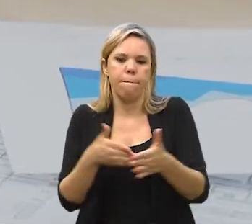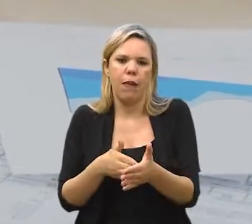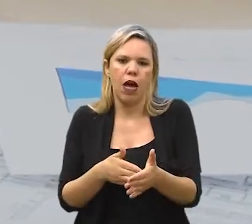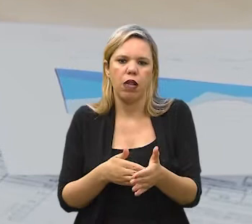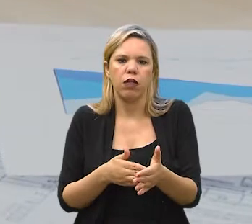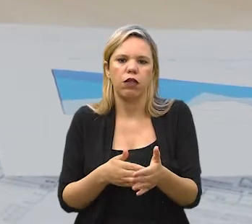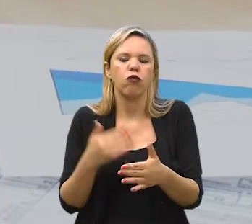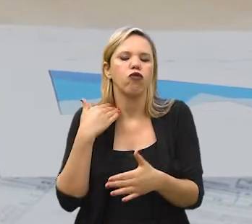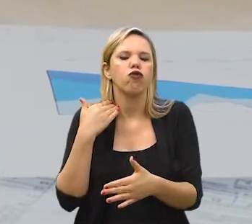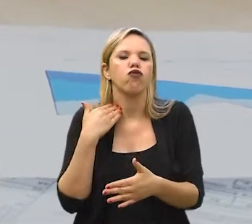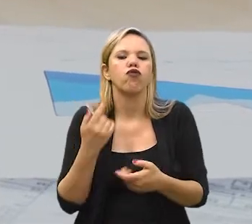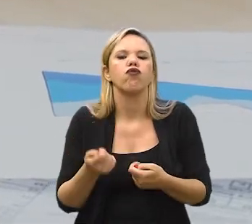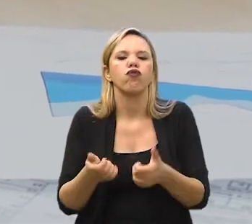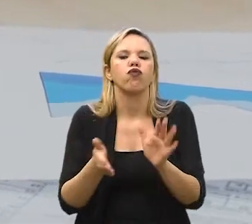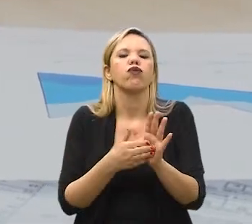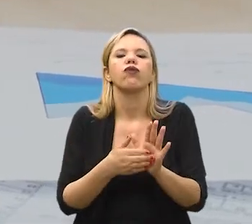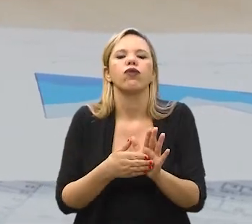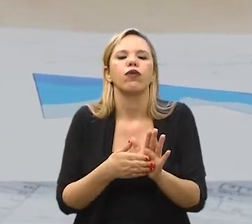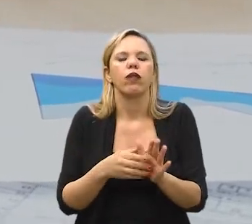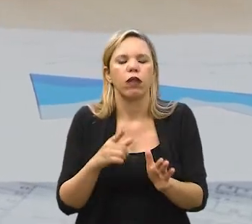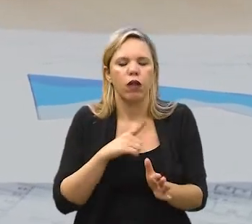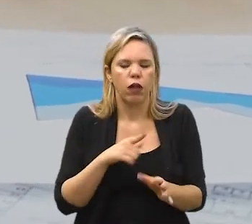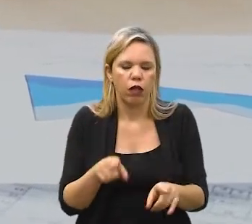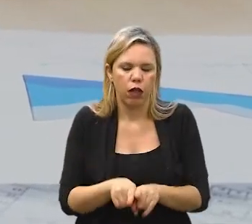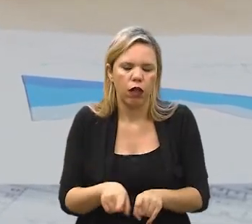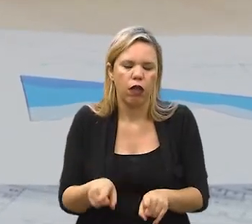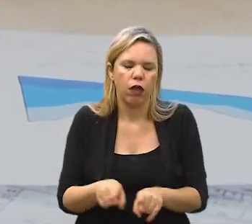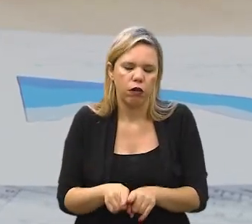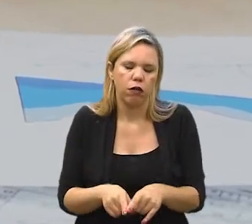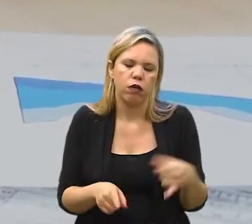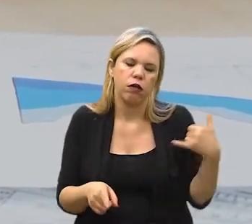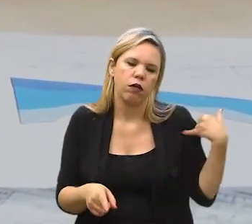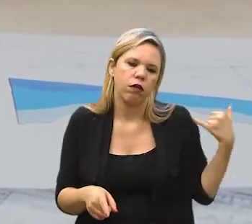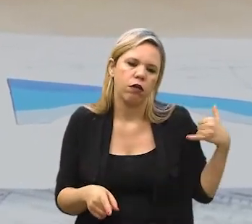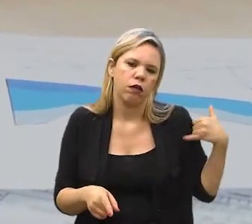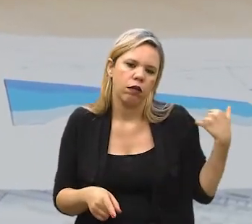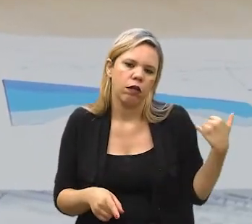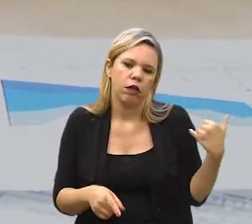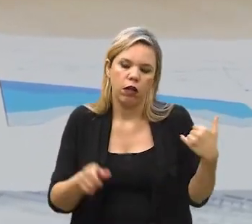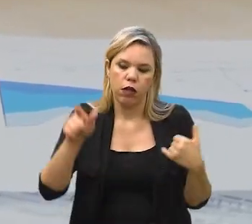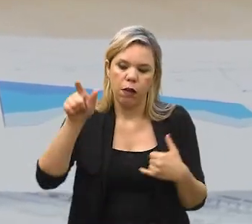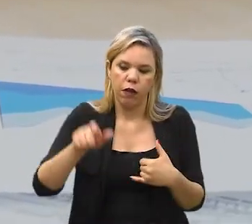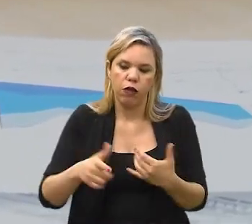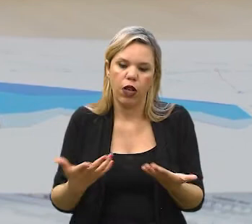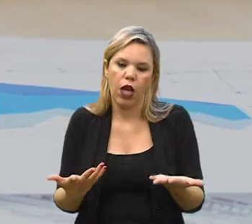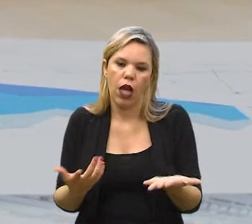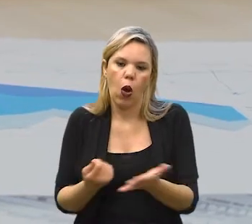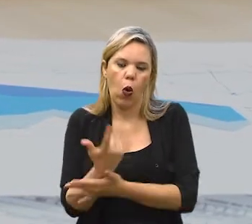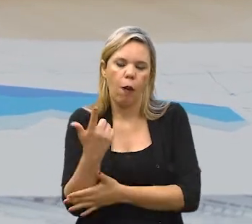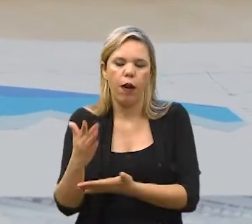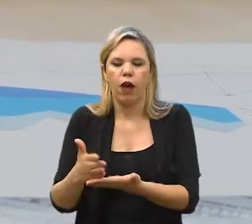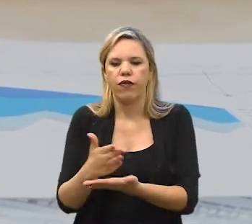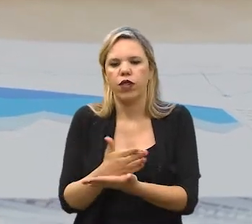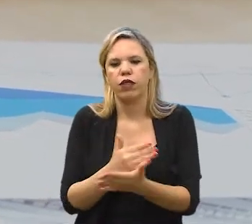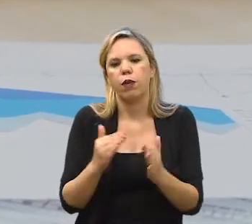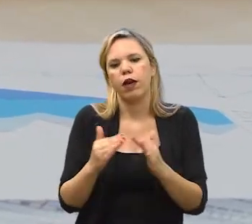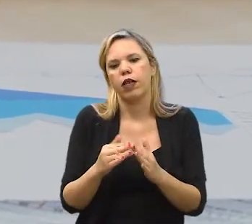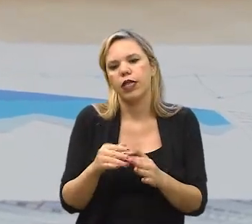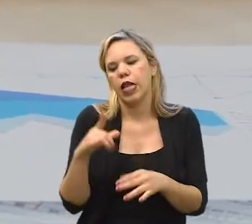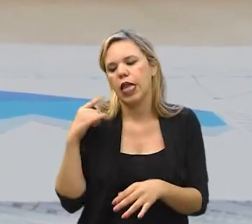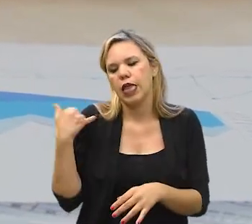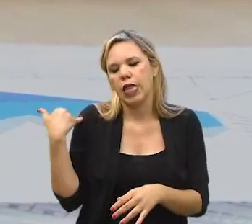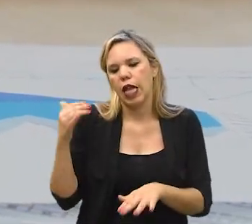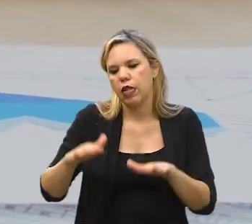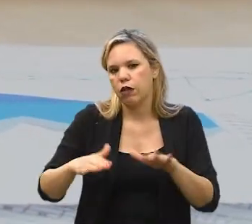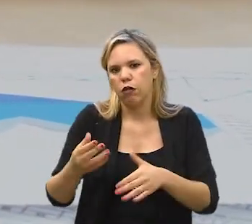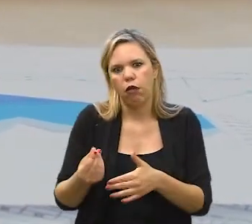prazo que os bancos hoje oferecem, mas existe também uma questão da idade do proponente, né? O proponente, ele tendo uma idade, ele não vai